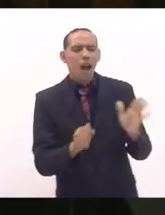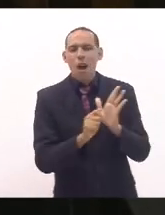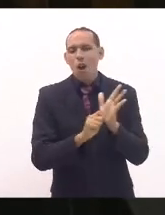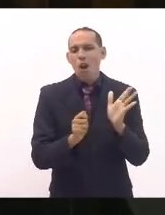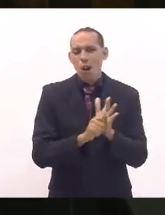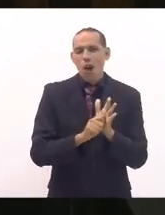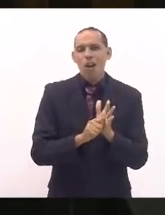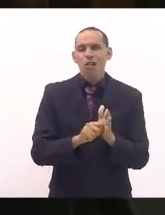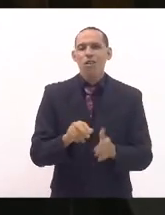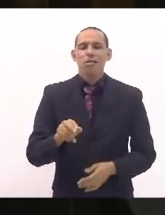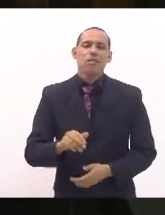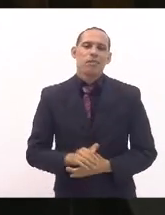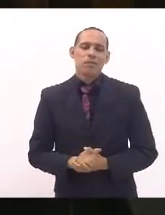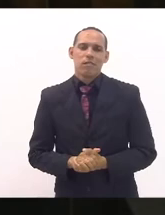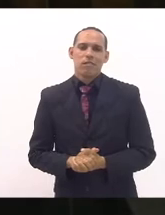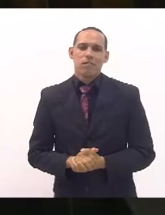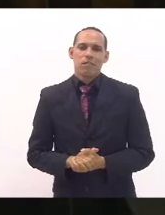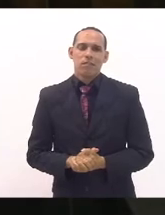droga,